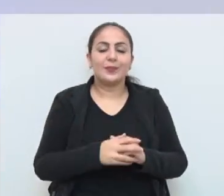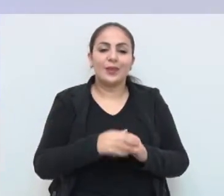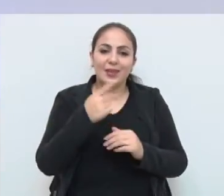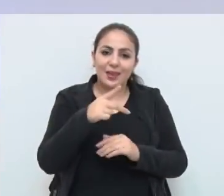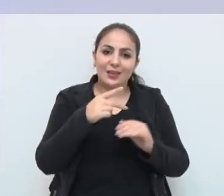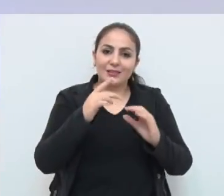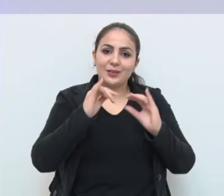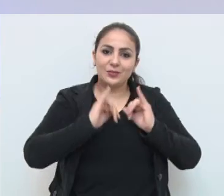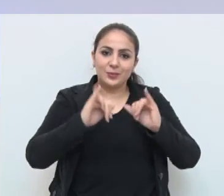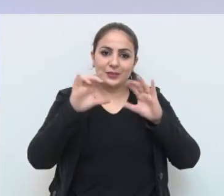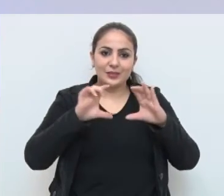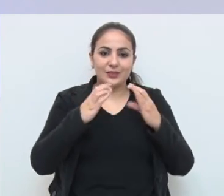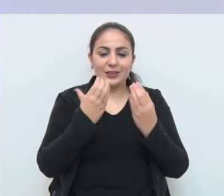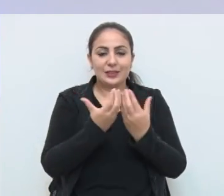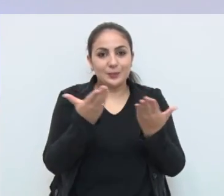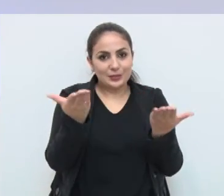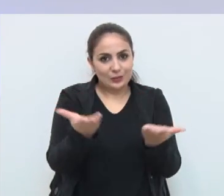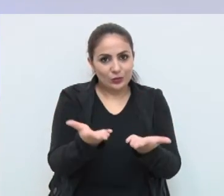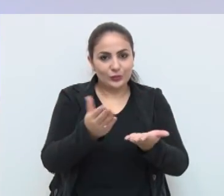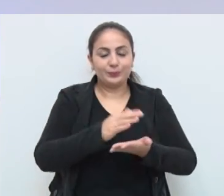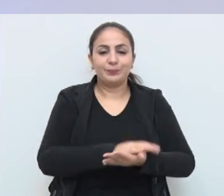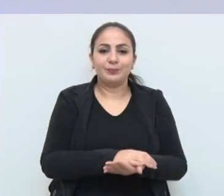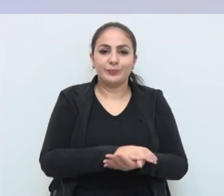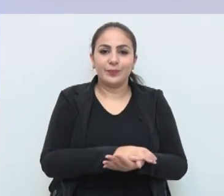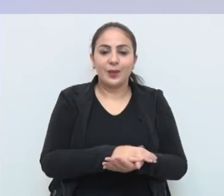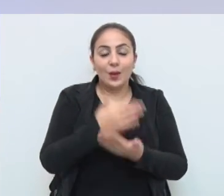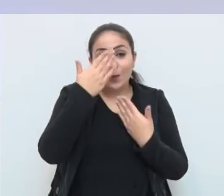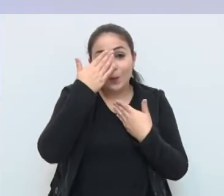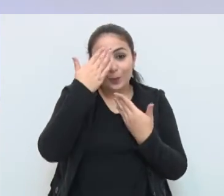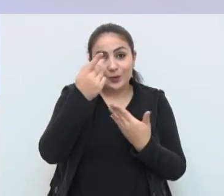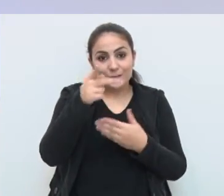estas foram as informações do Jornal da Câmara de hoje.